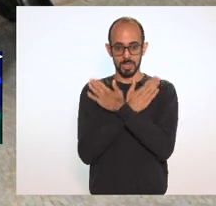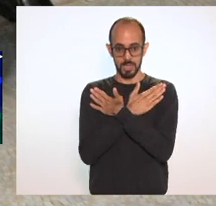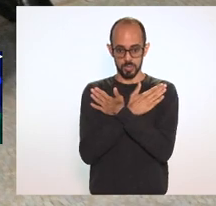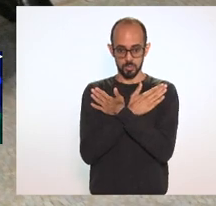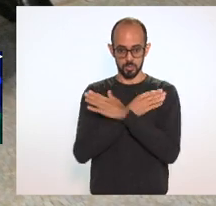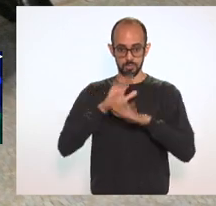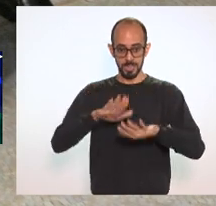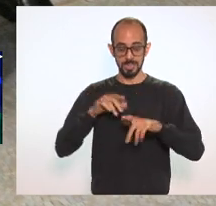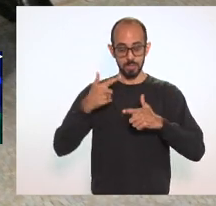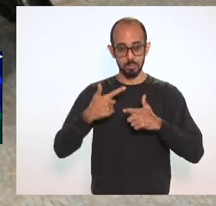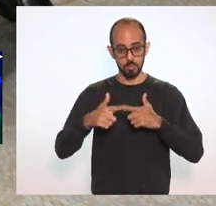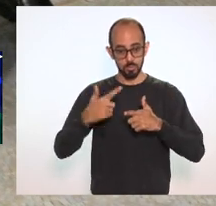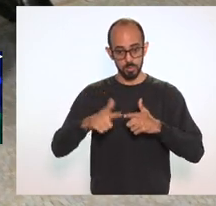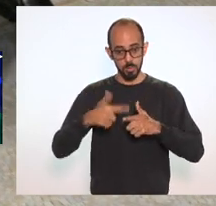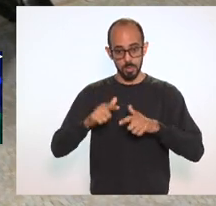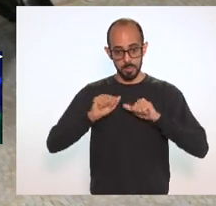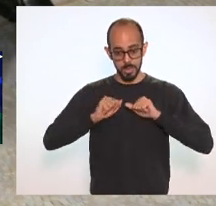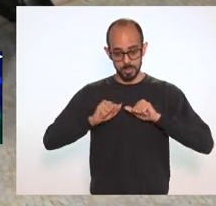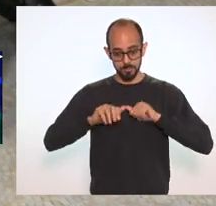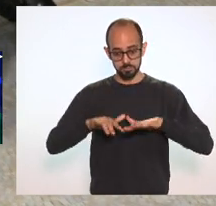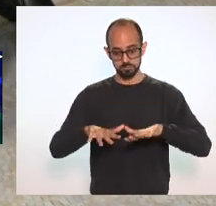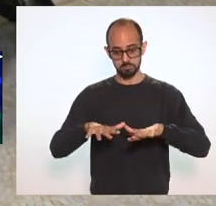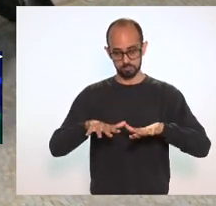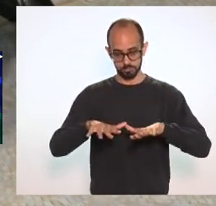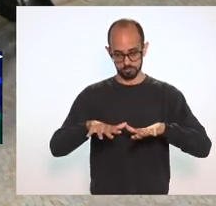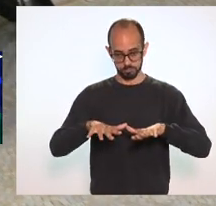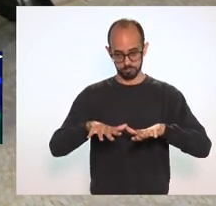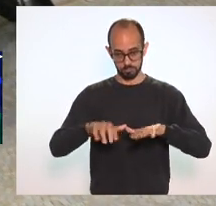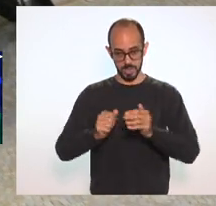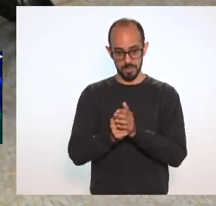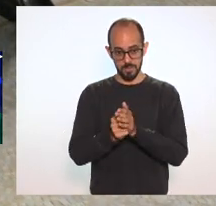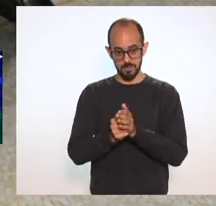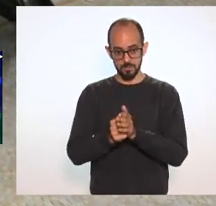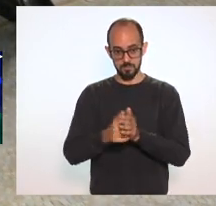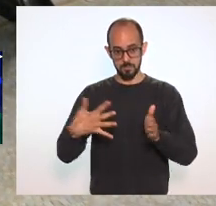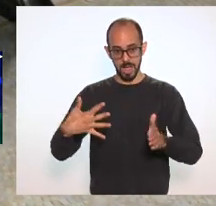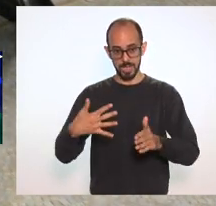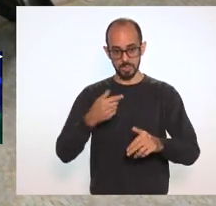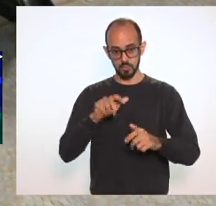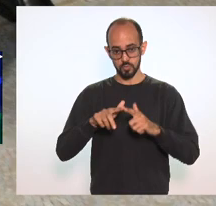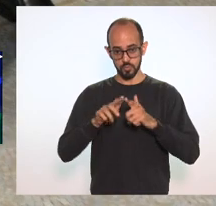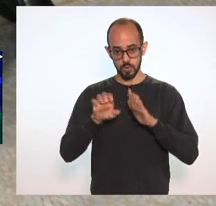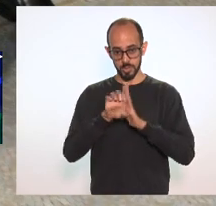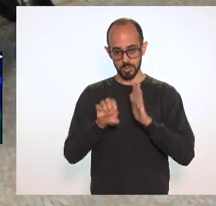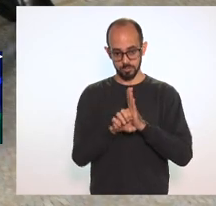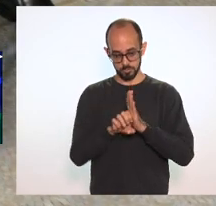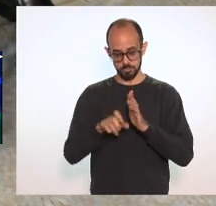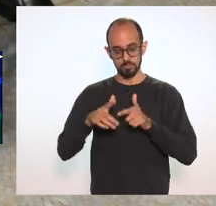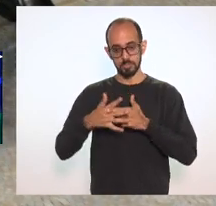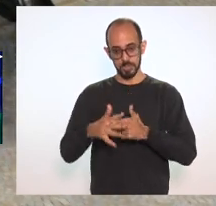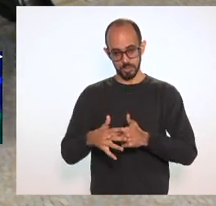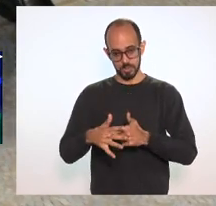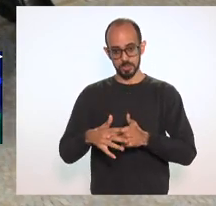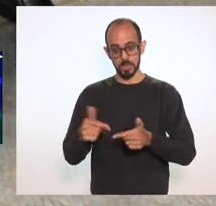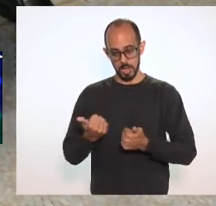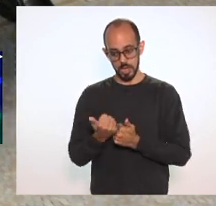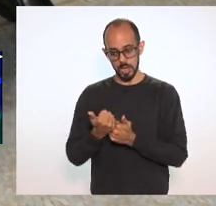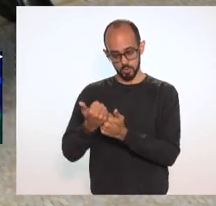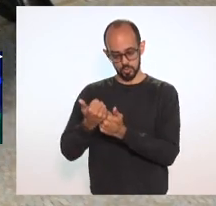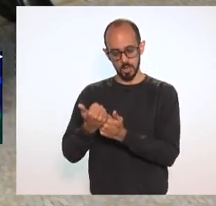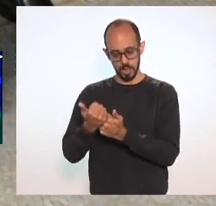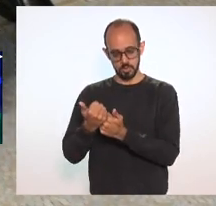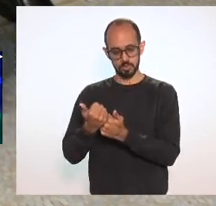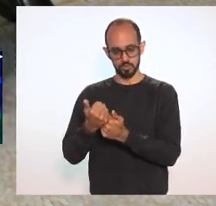pandemic gravar muitos foram as emendas que colaboraram muito com projeto então de